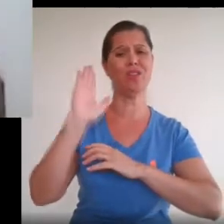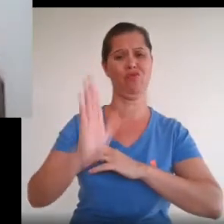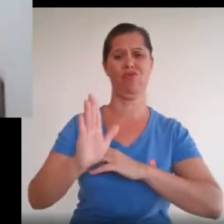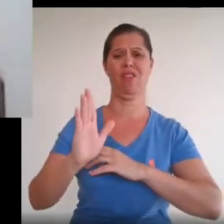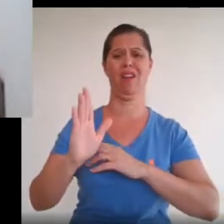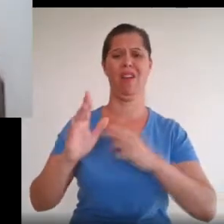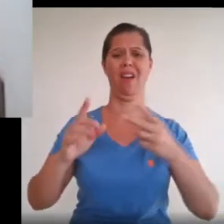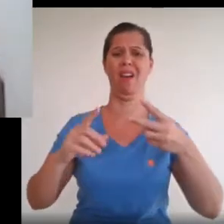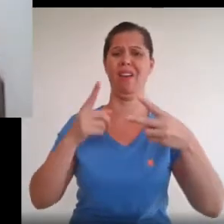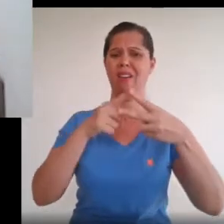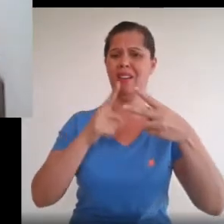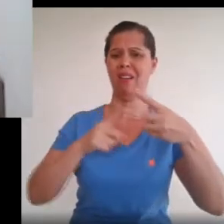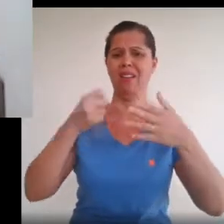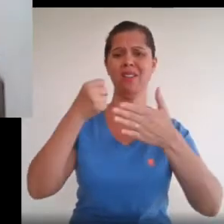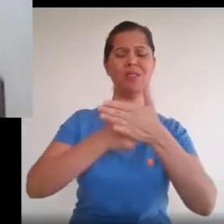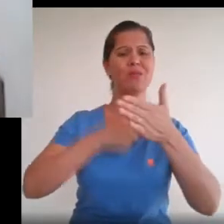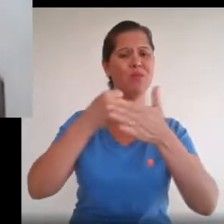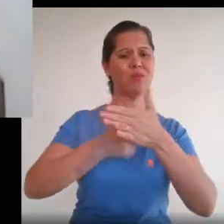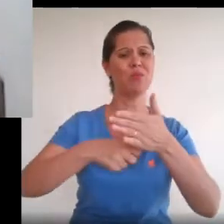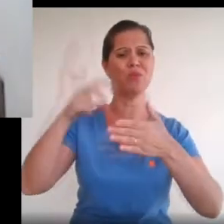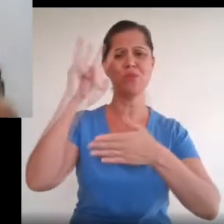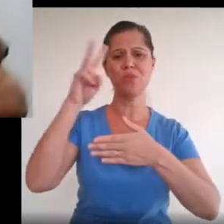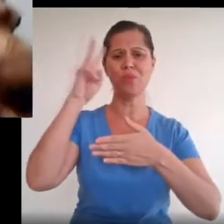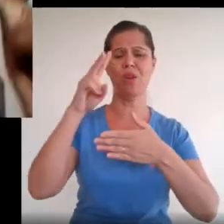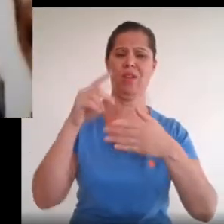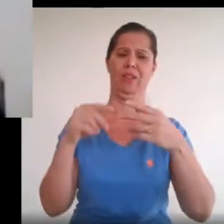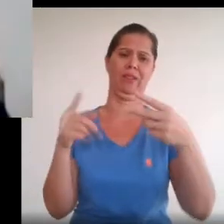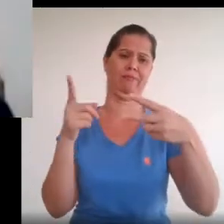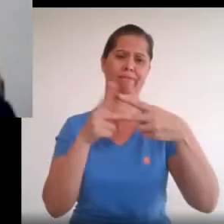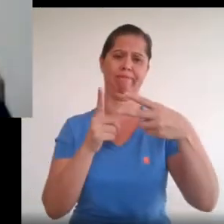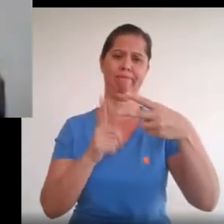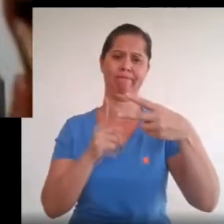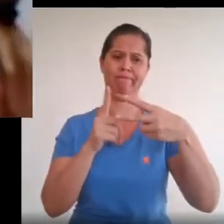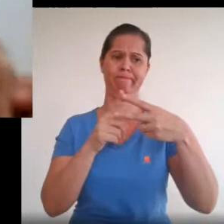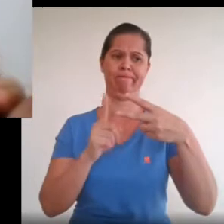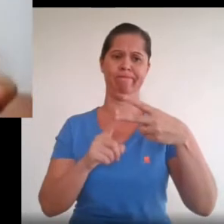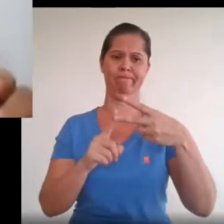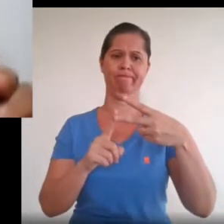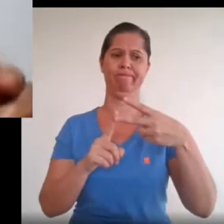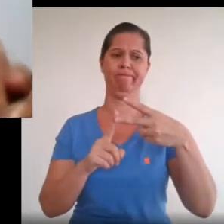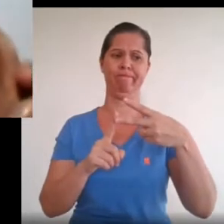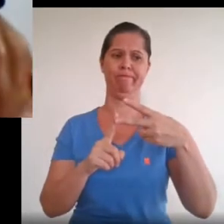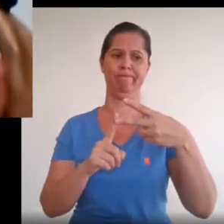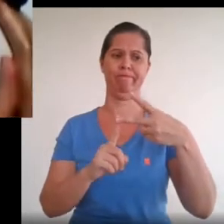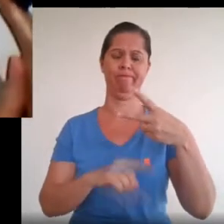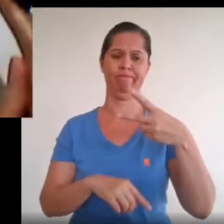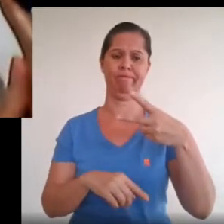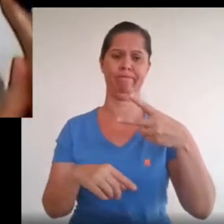de estar encerrando a fala para abrir para as perguntas com isso. Olha aqui, ó.